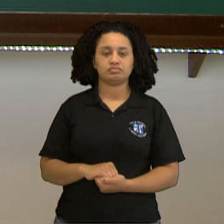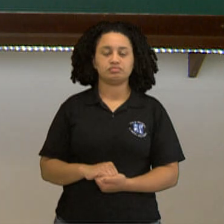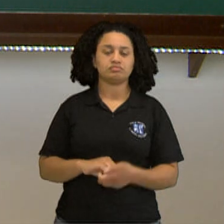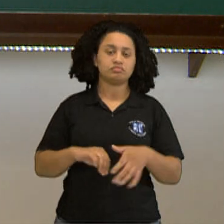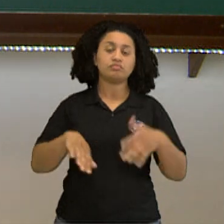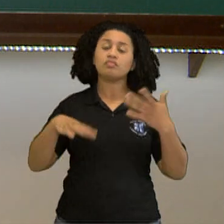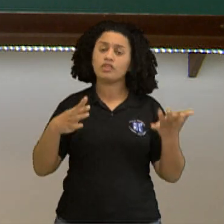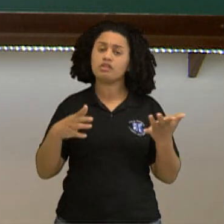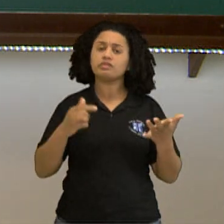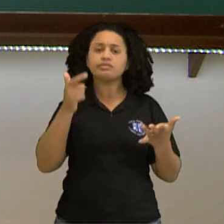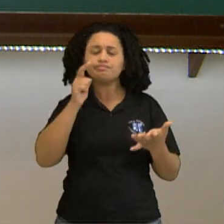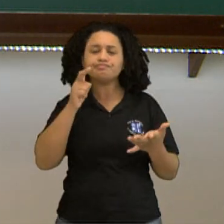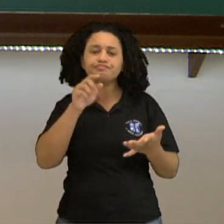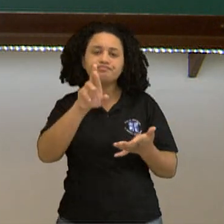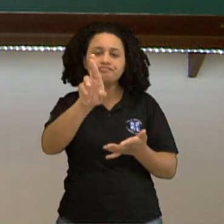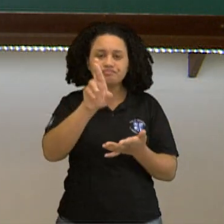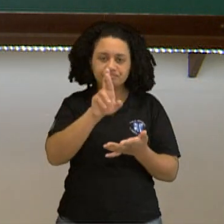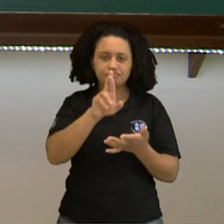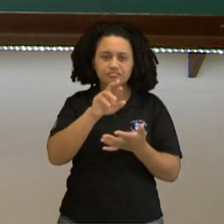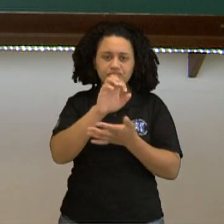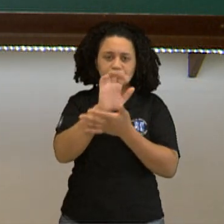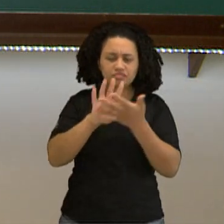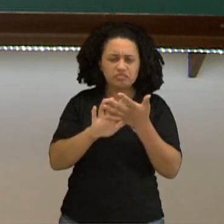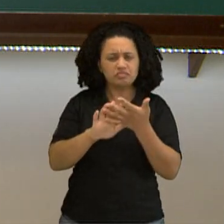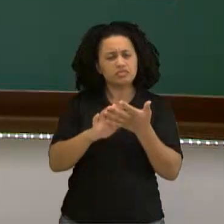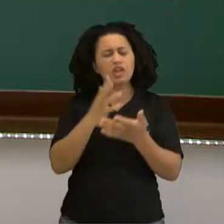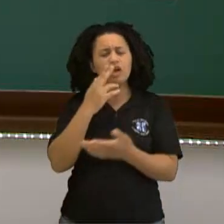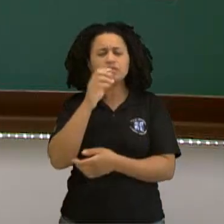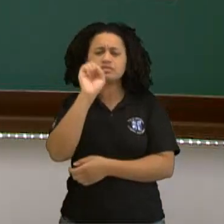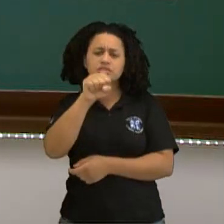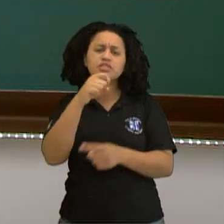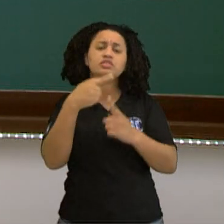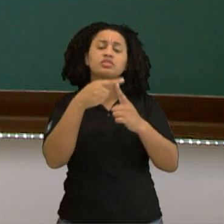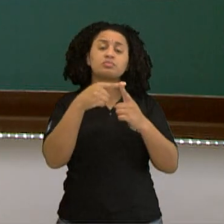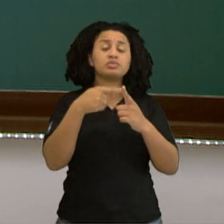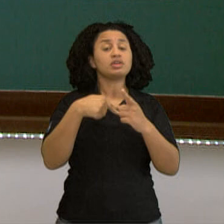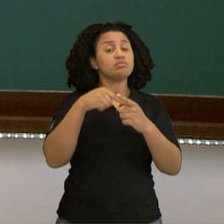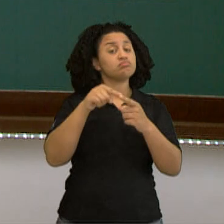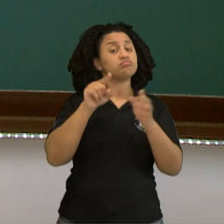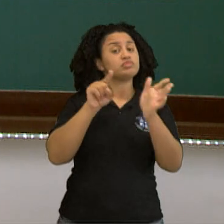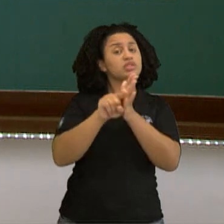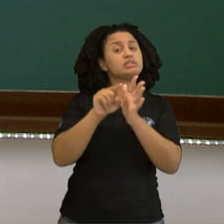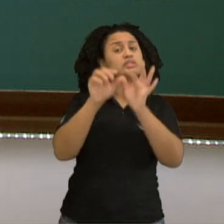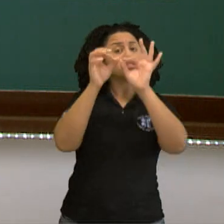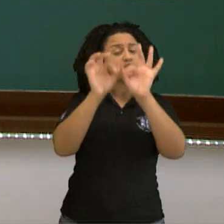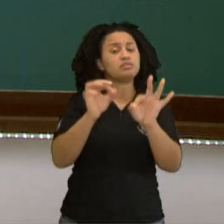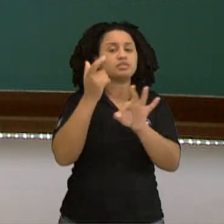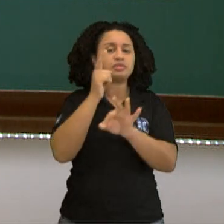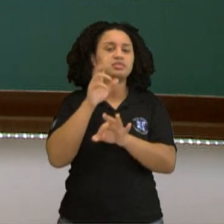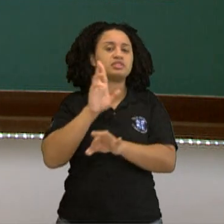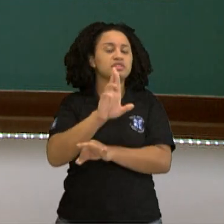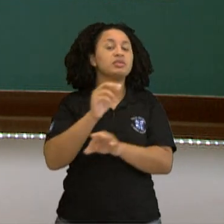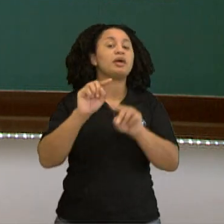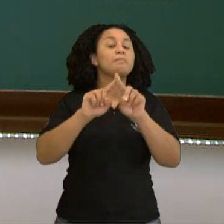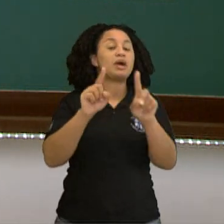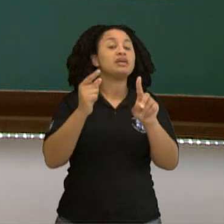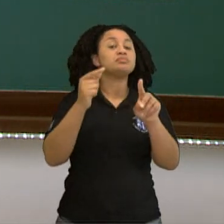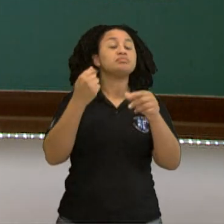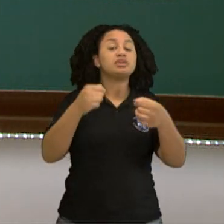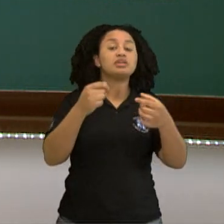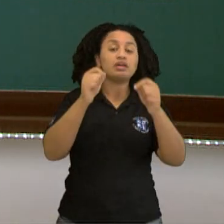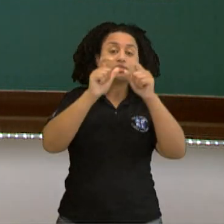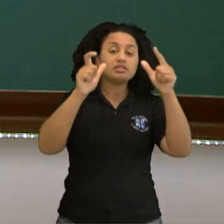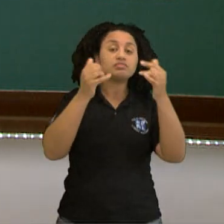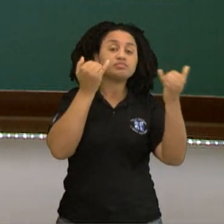E aí, meus queridos, conseguiram resolver? Eu acho que sim, porque é uma questão relativamente simples de ser feita. O segredo é você olhar as informações que